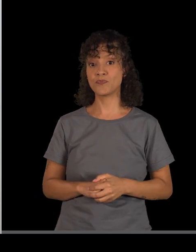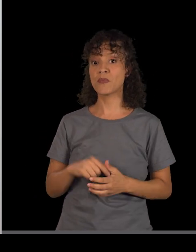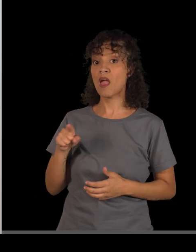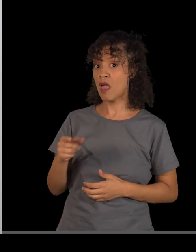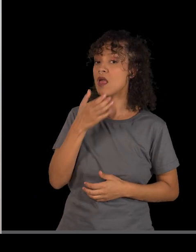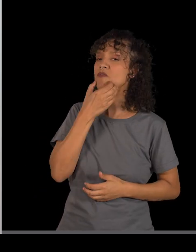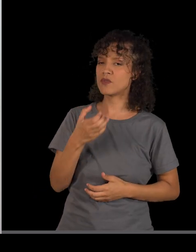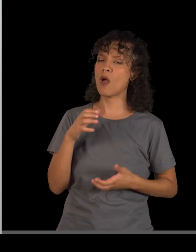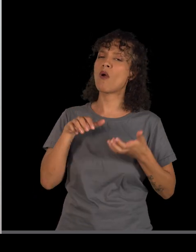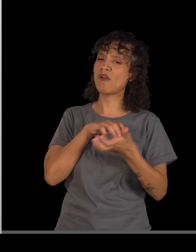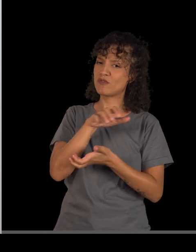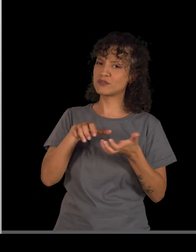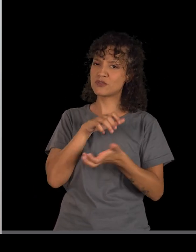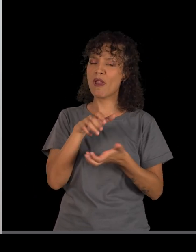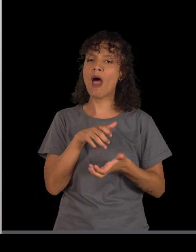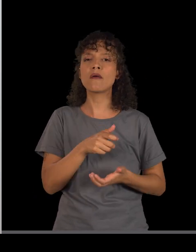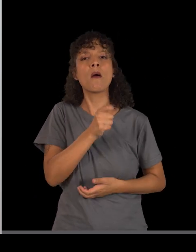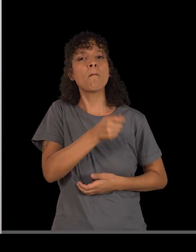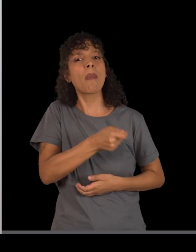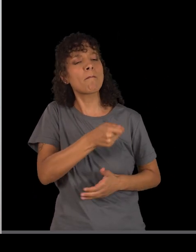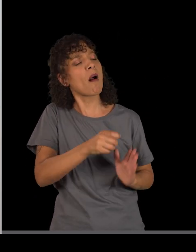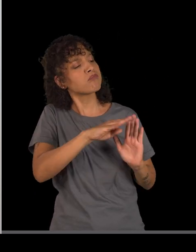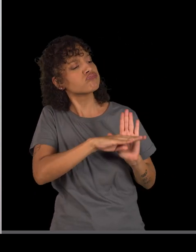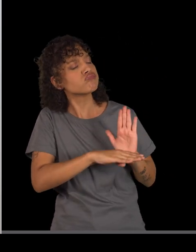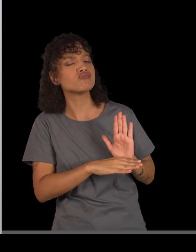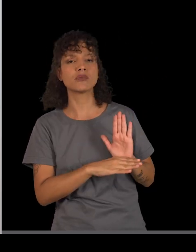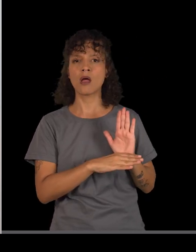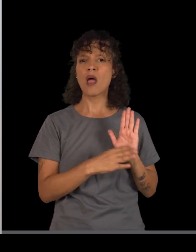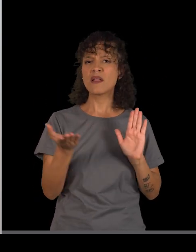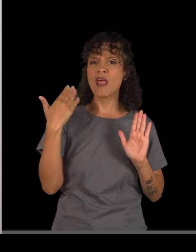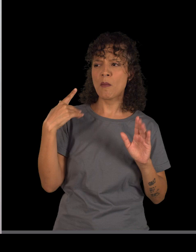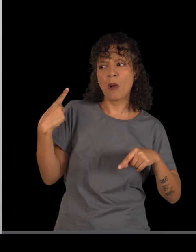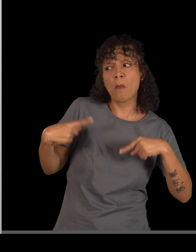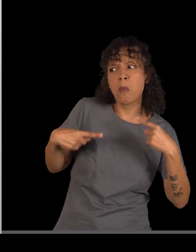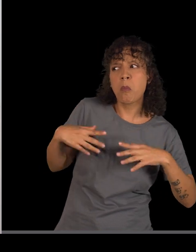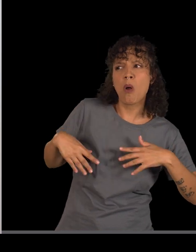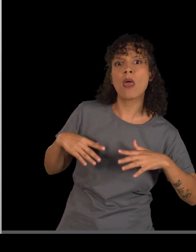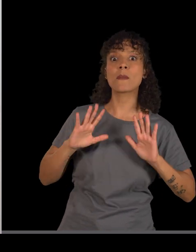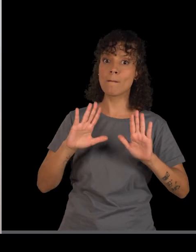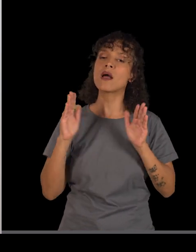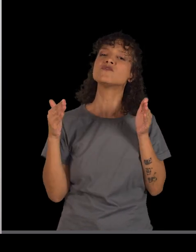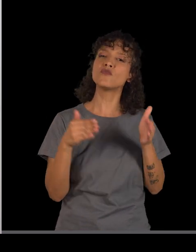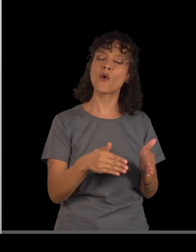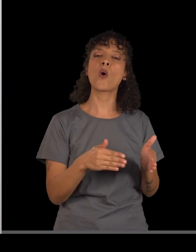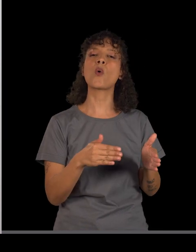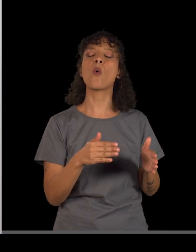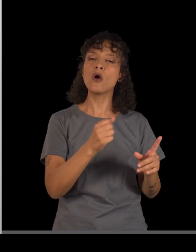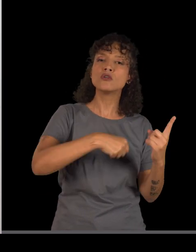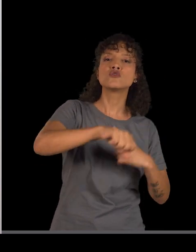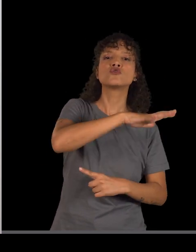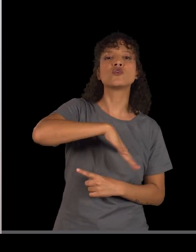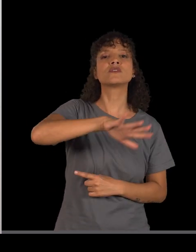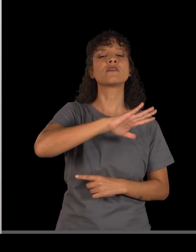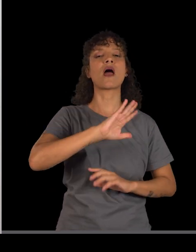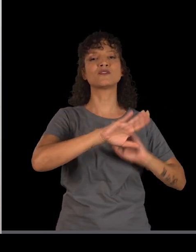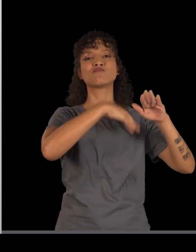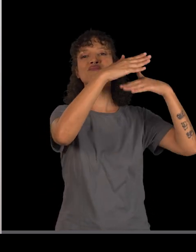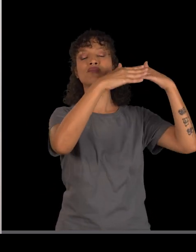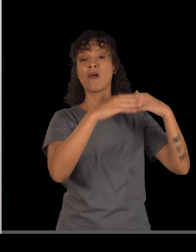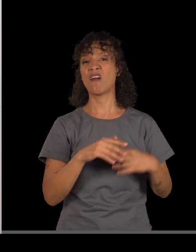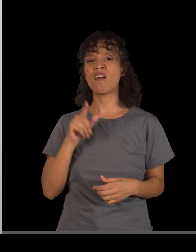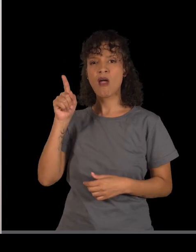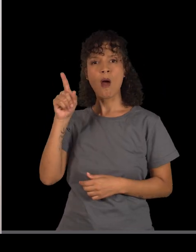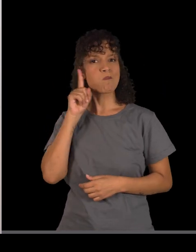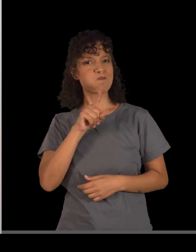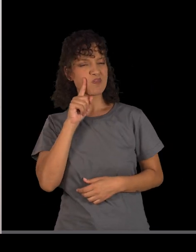algumas medidas consideradas polêmicas na época, porém medidas mais voltadas para o social. E isso desagrada